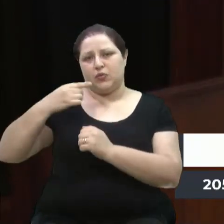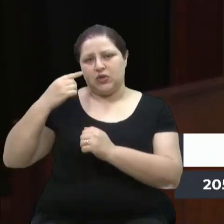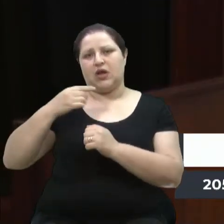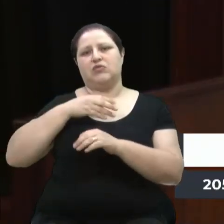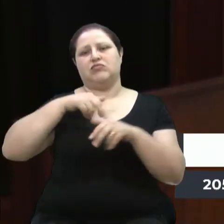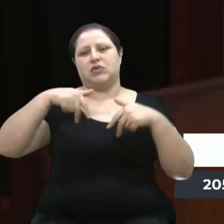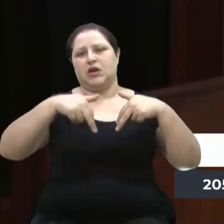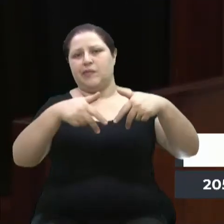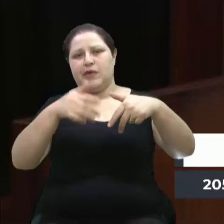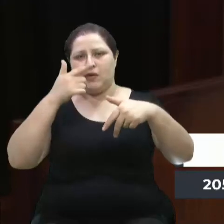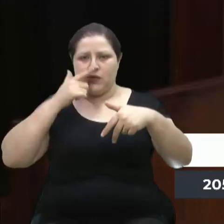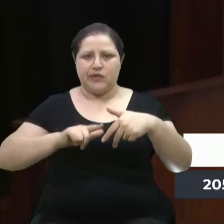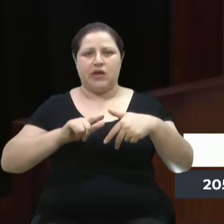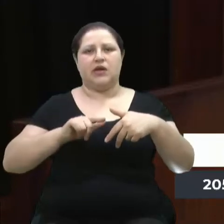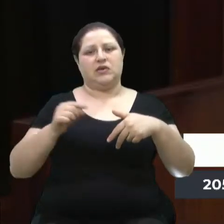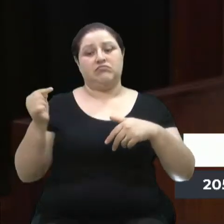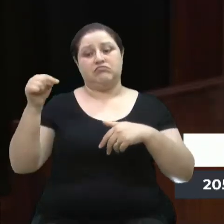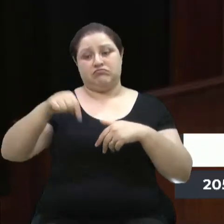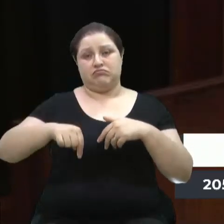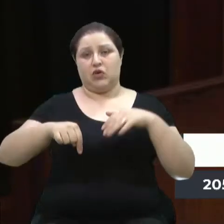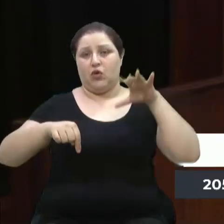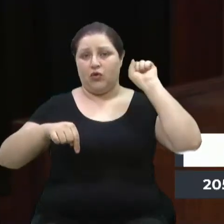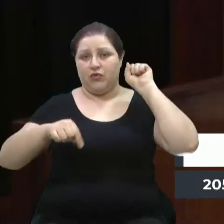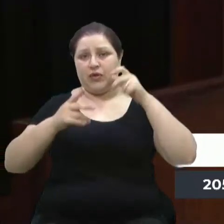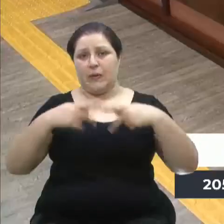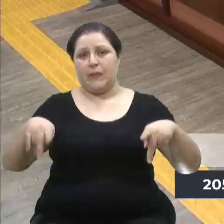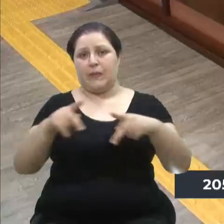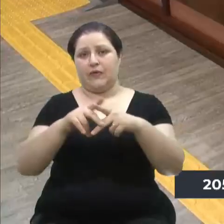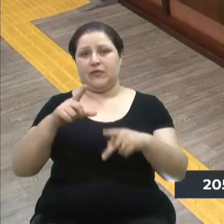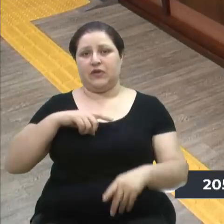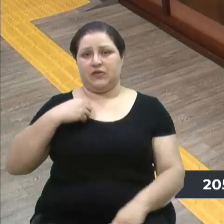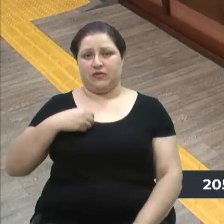ouvir a população que vai estar aqui presente obrigado obrigada a declaração de